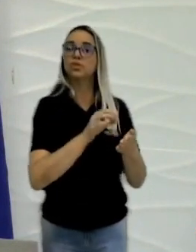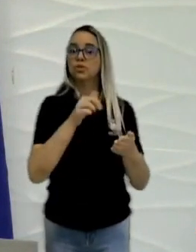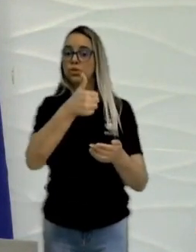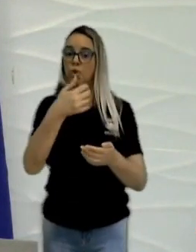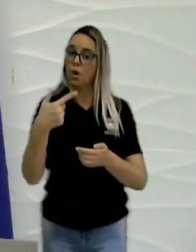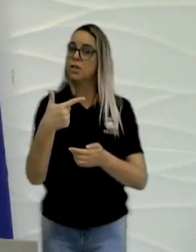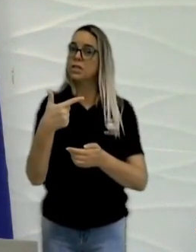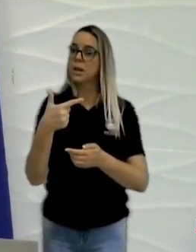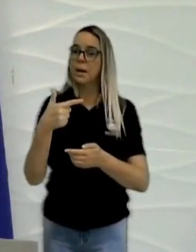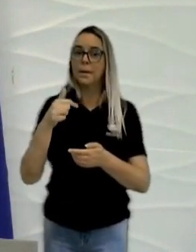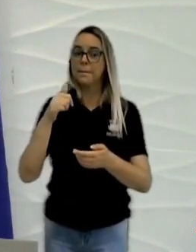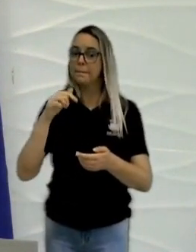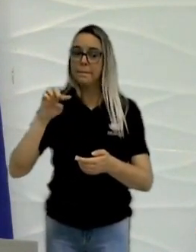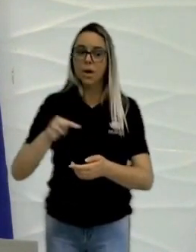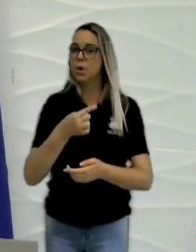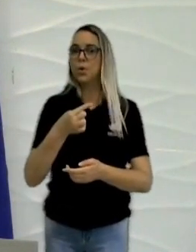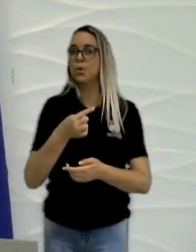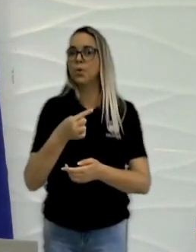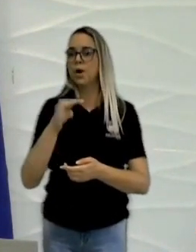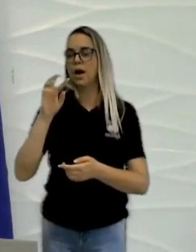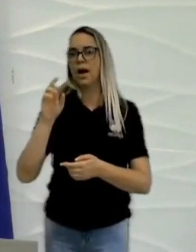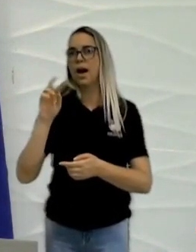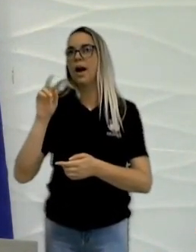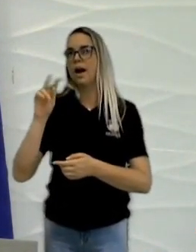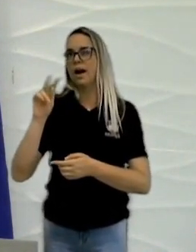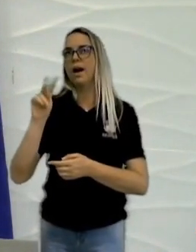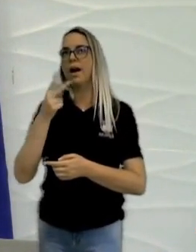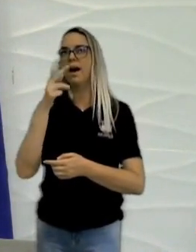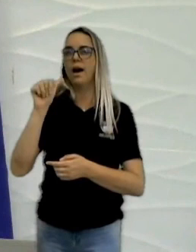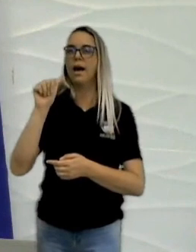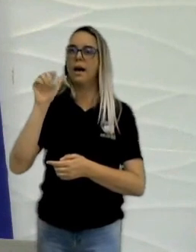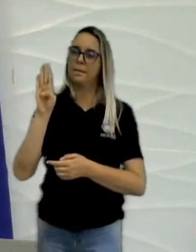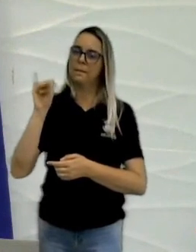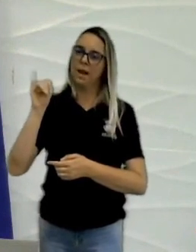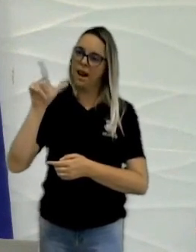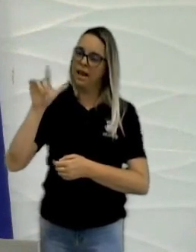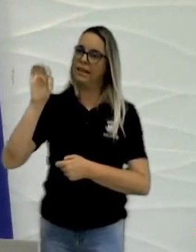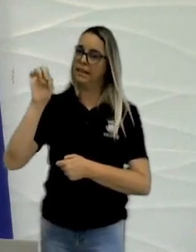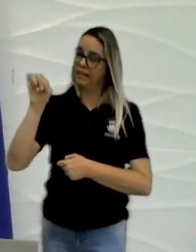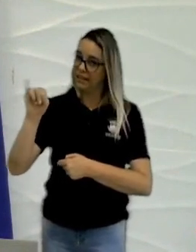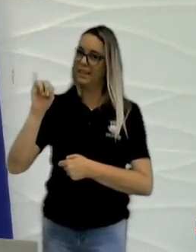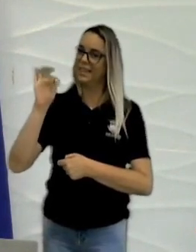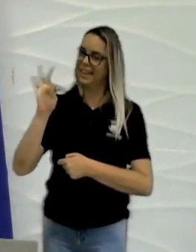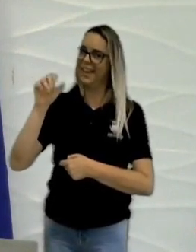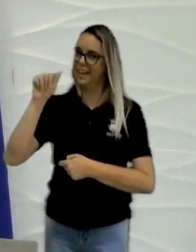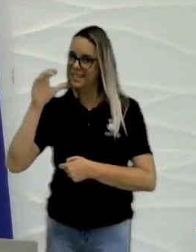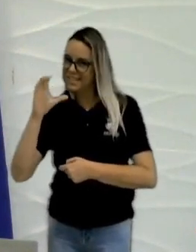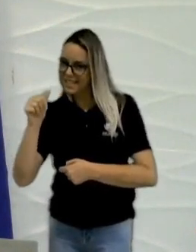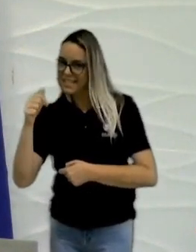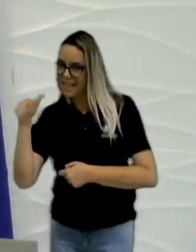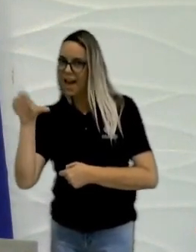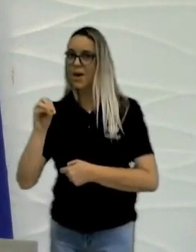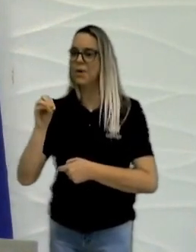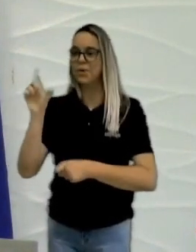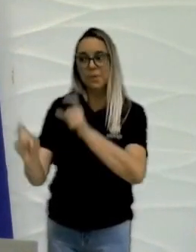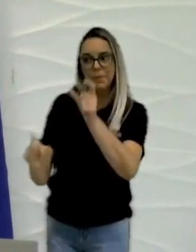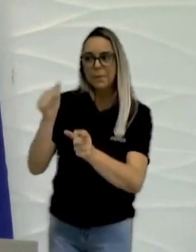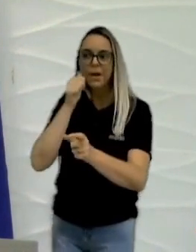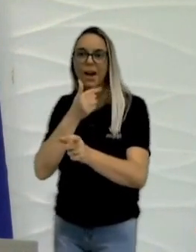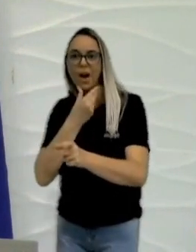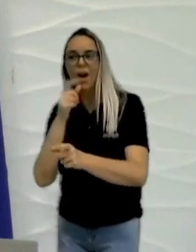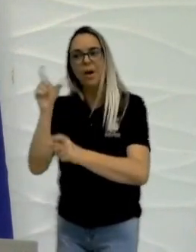Habilitação, totalizando aí um total de 8 mil habilitações gratuitas para os nossos agricultores e agricultoras de todo o estado de